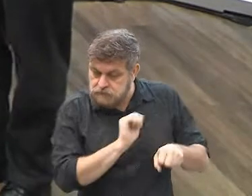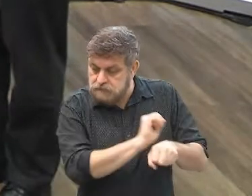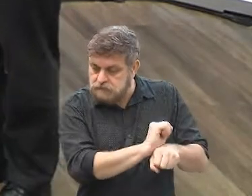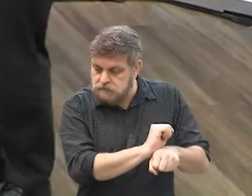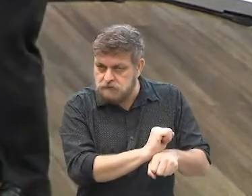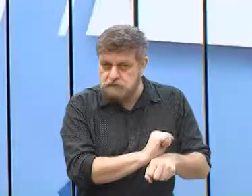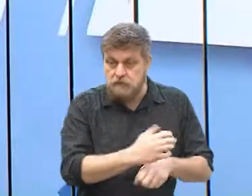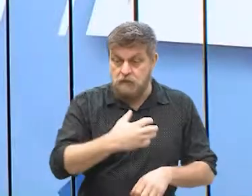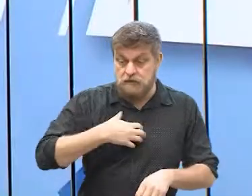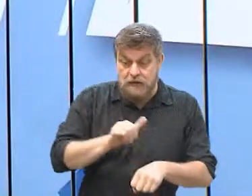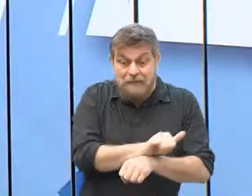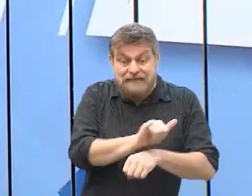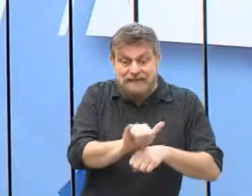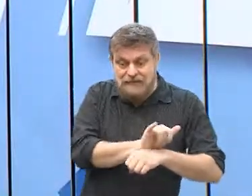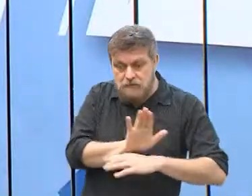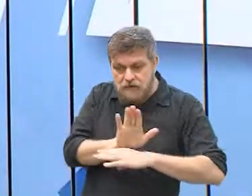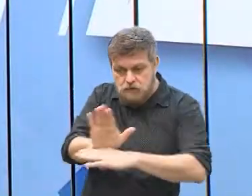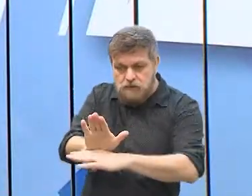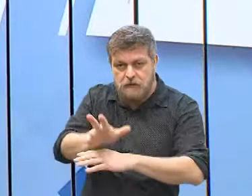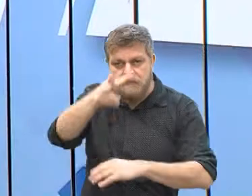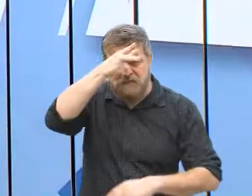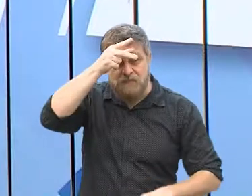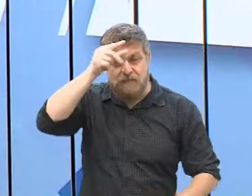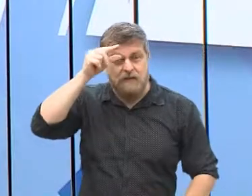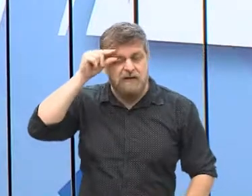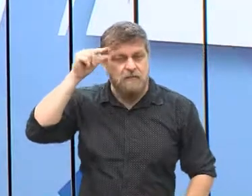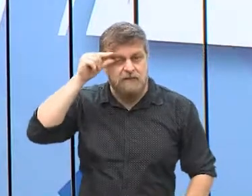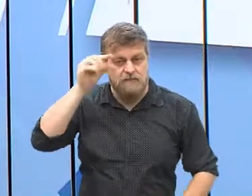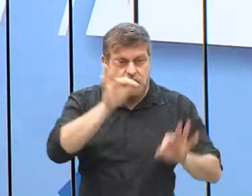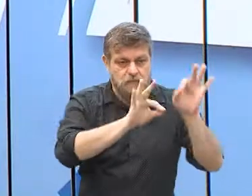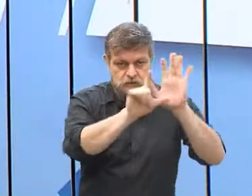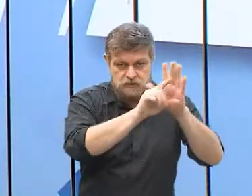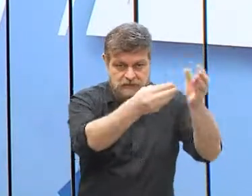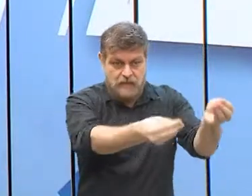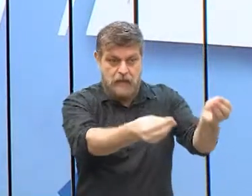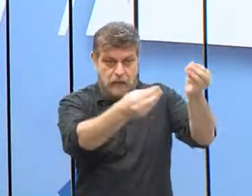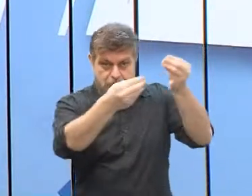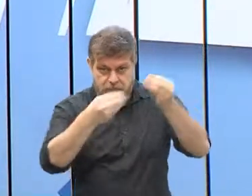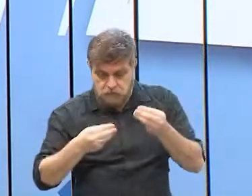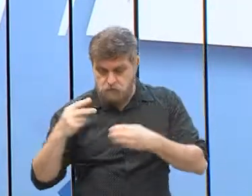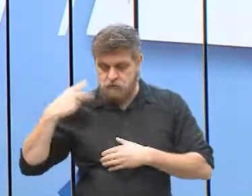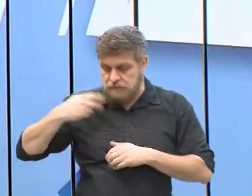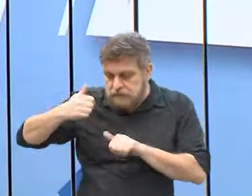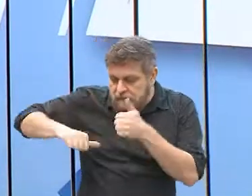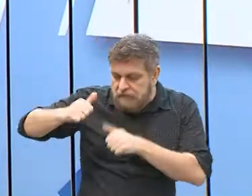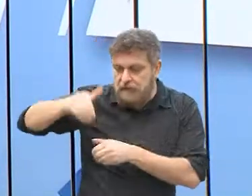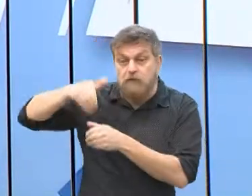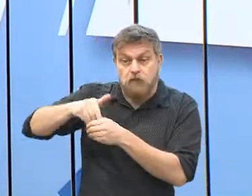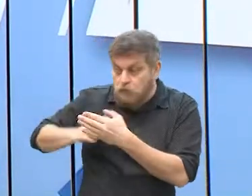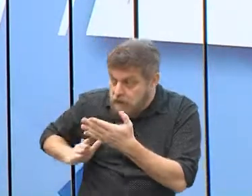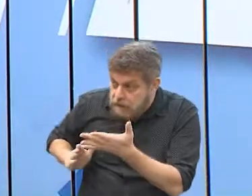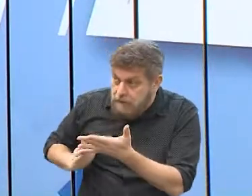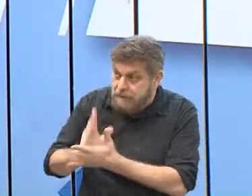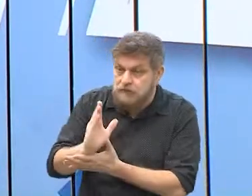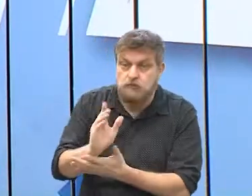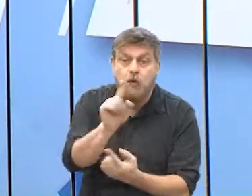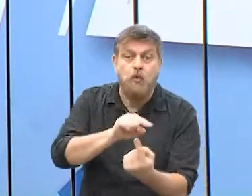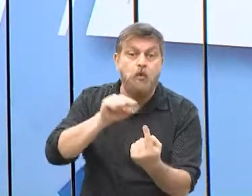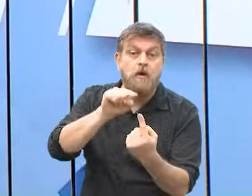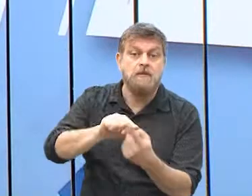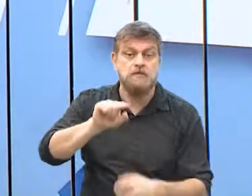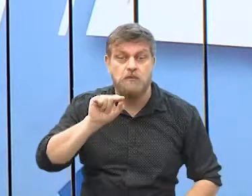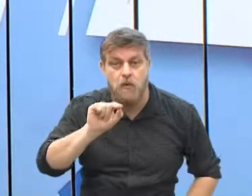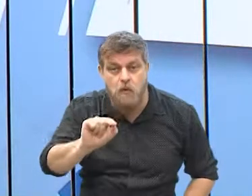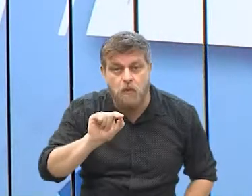pessoas. Sim, e na verdade o prefeito até mandou um projeto para a Câmara que a gente aprovou, no sentido que